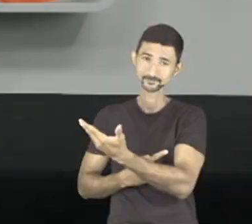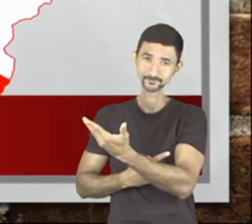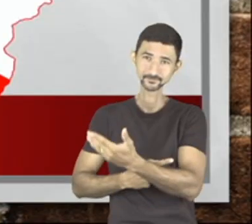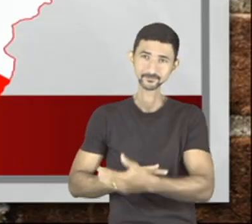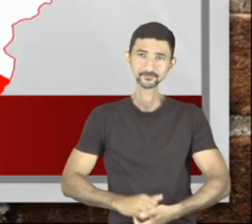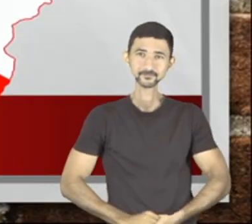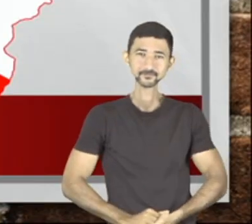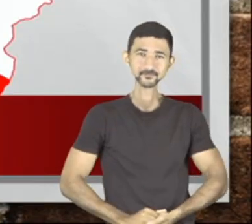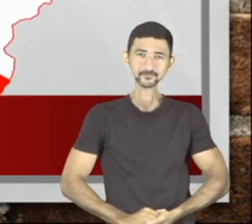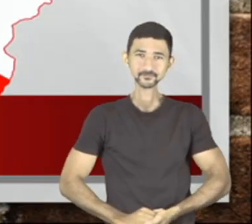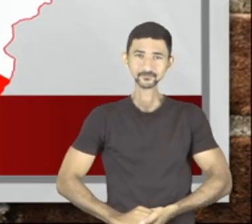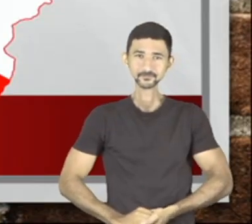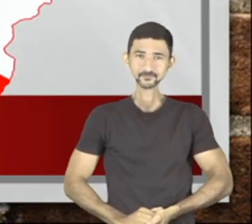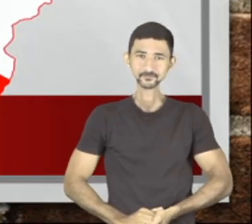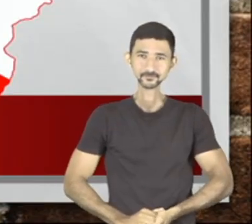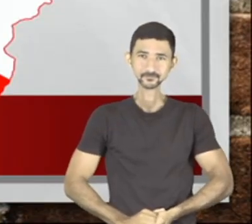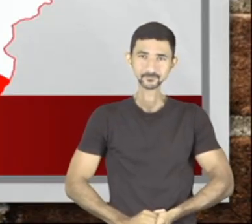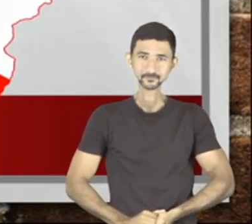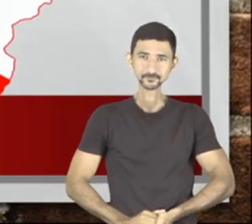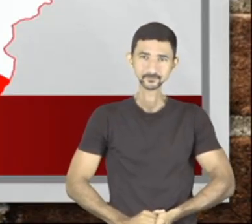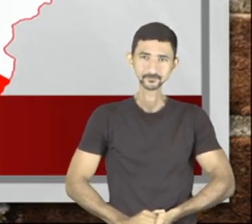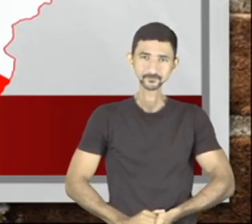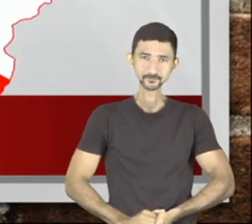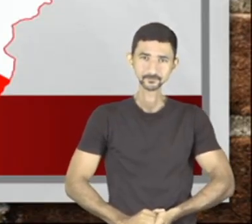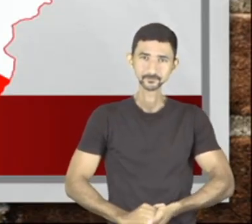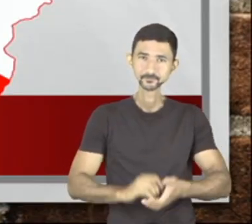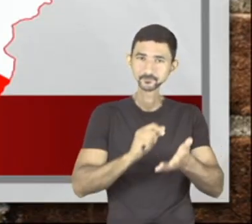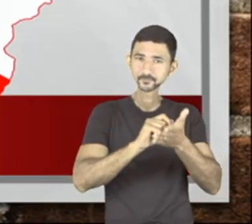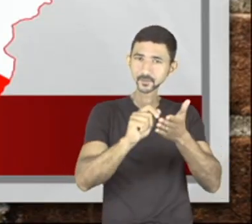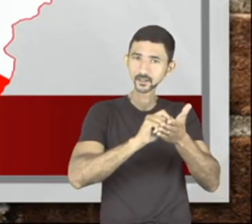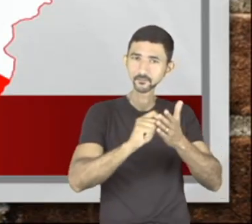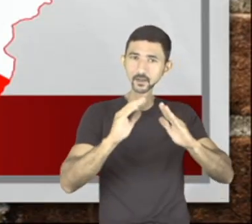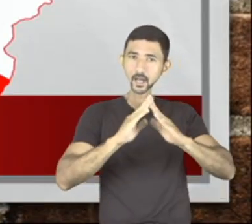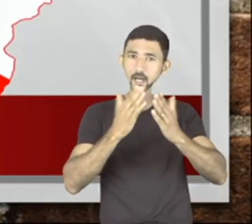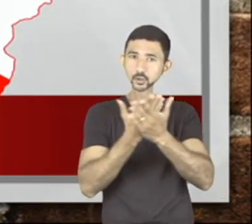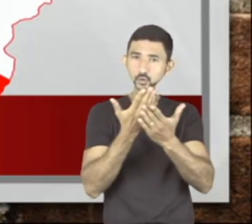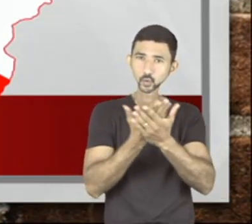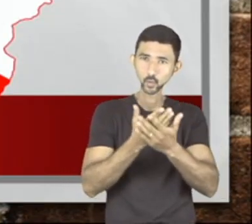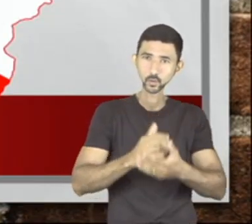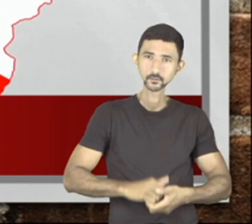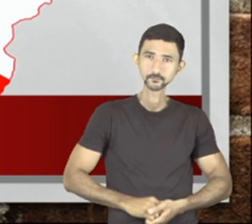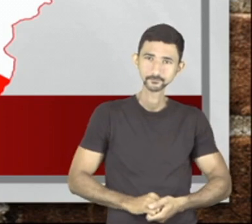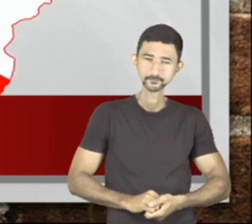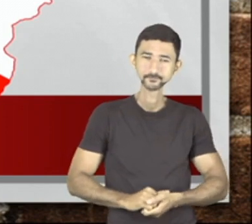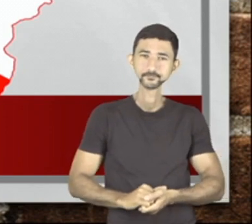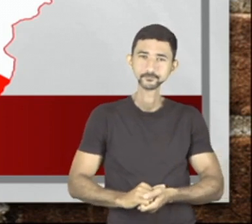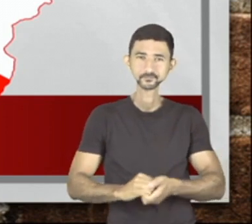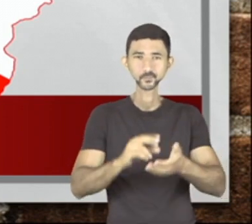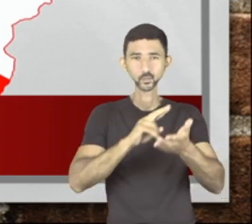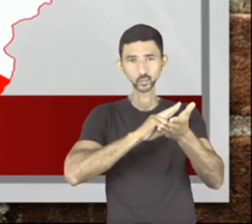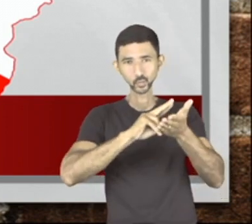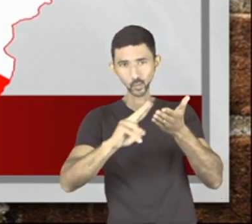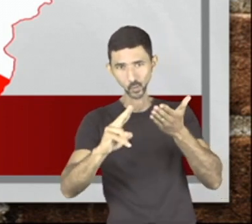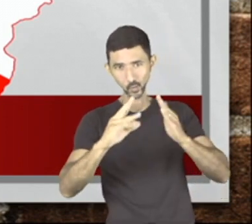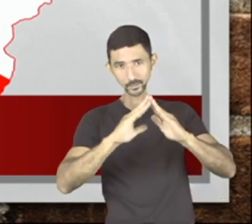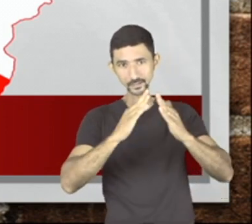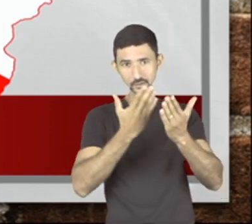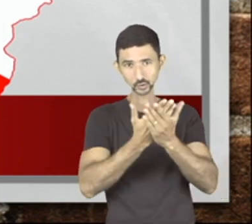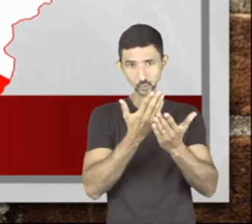o slide. Olha só, você vai escrever o nome da sua escola, tá? Escola municipal, de onde